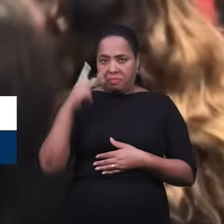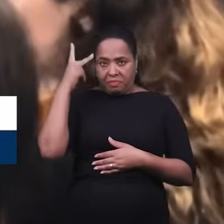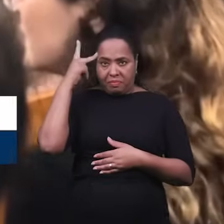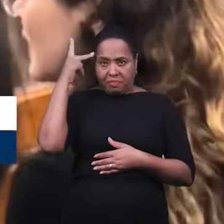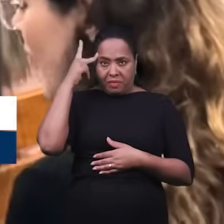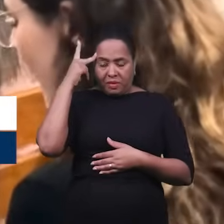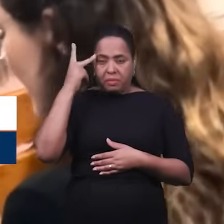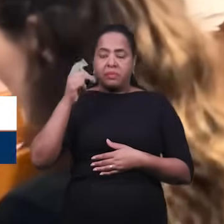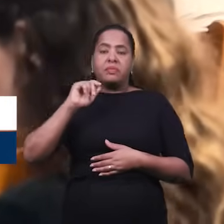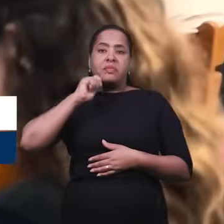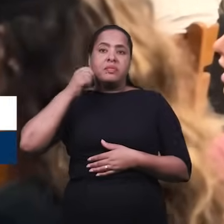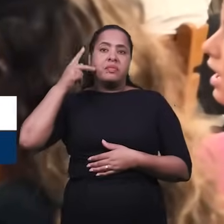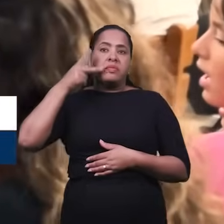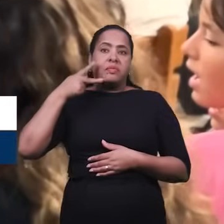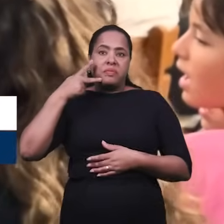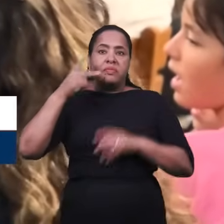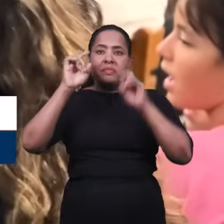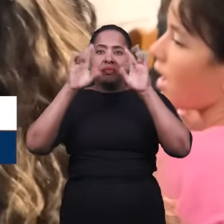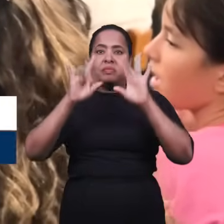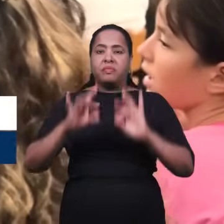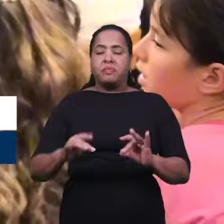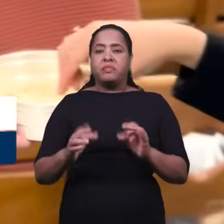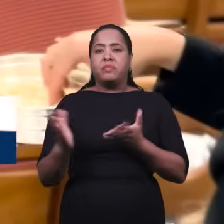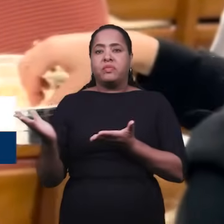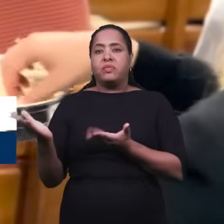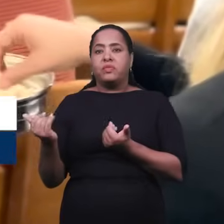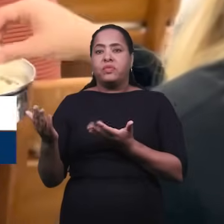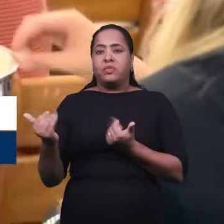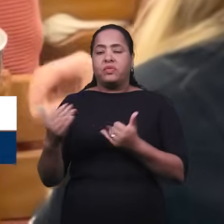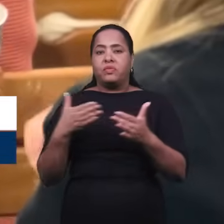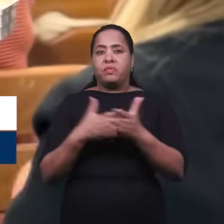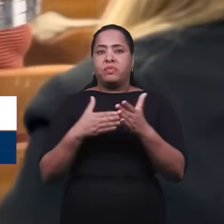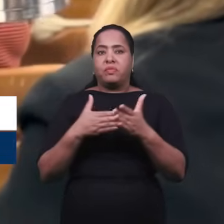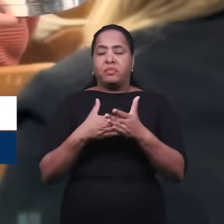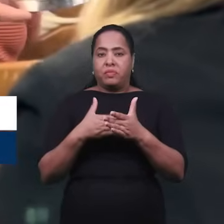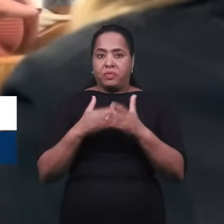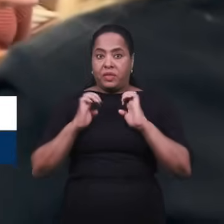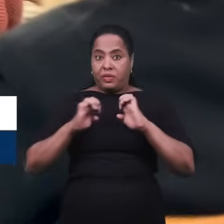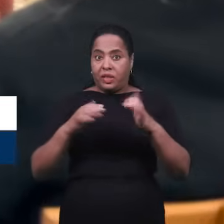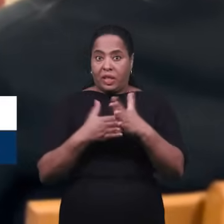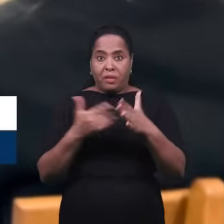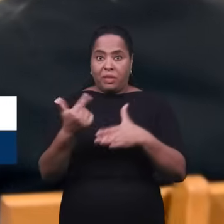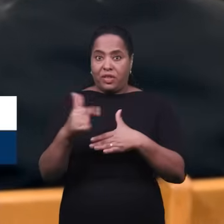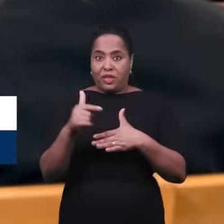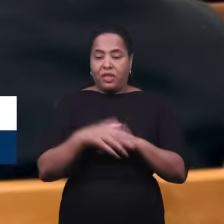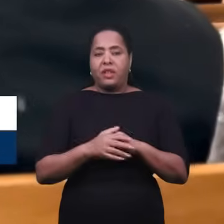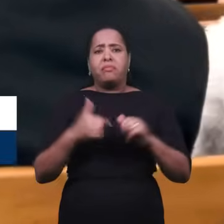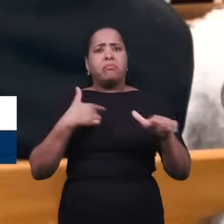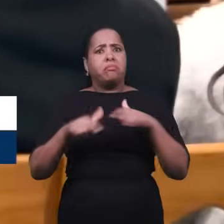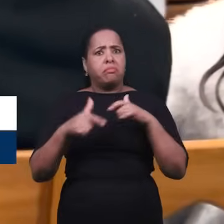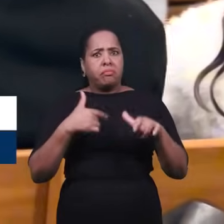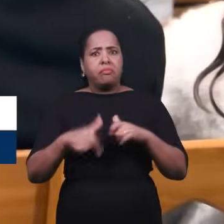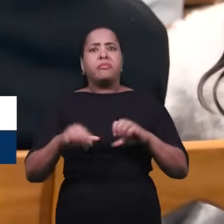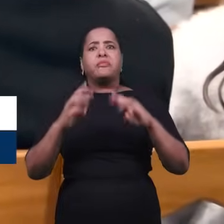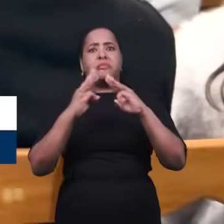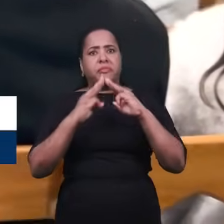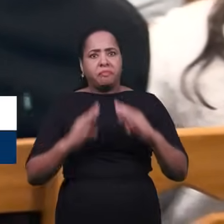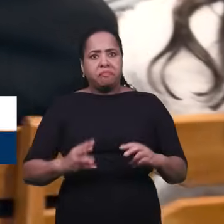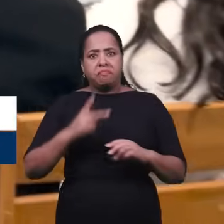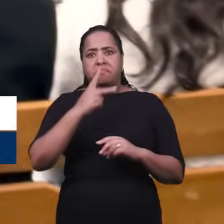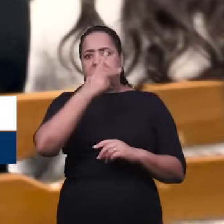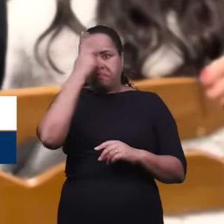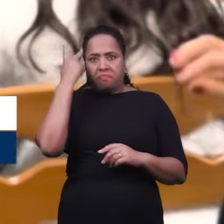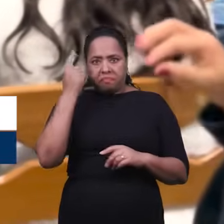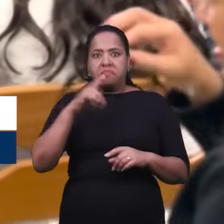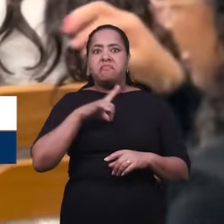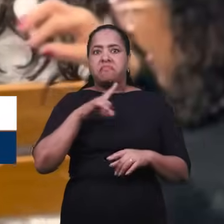ceia especial com os jovens do Evangelho Sem Fronteiras e com os trabalhadores do Manaí. Um momento de glorificação